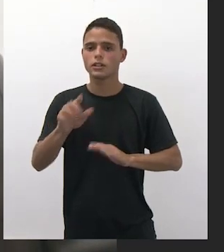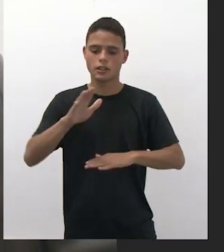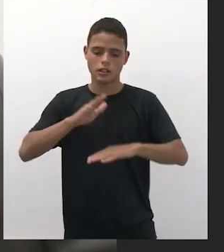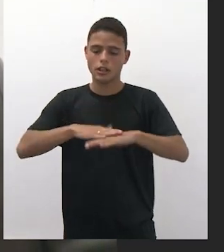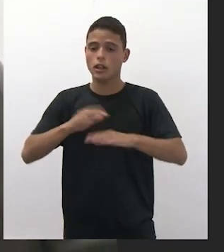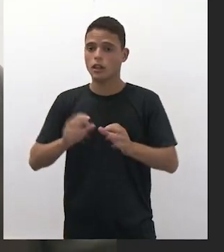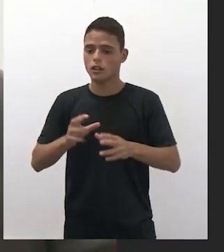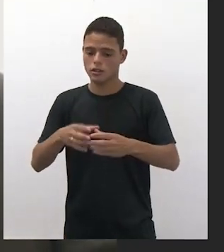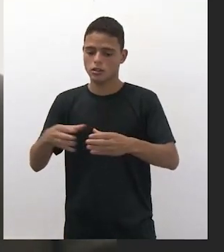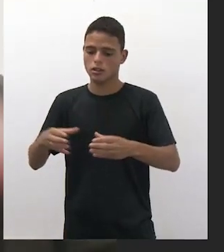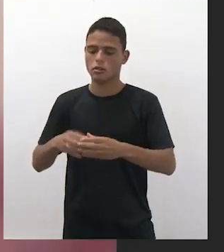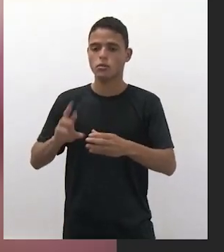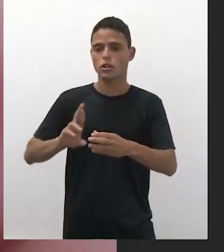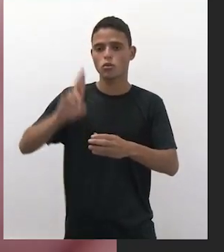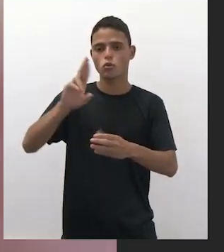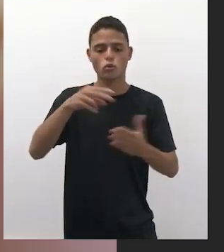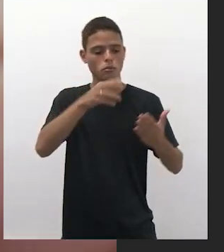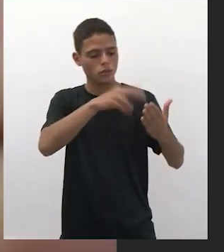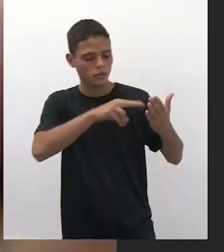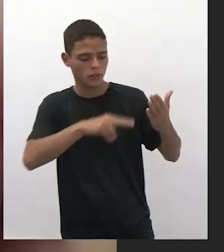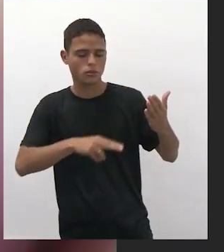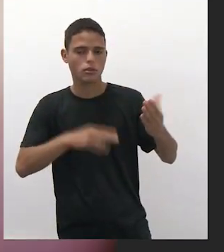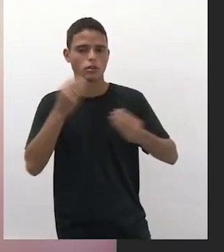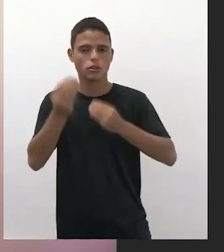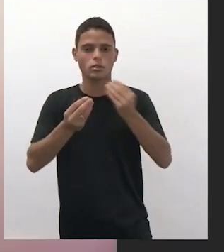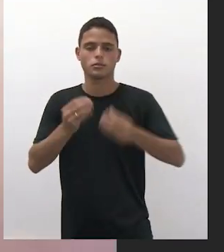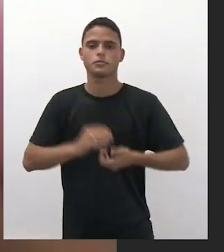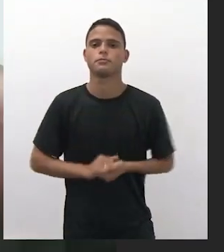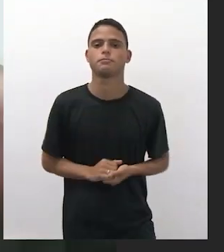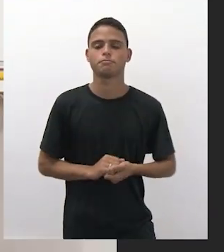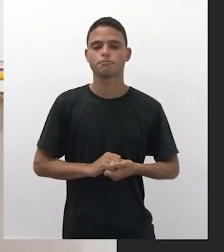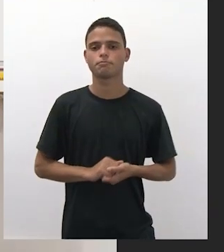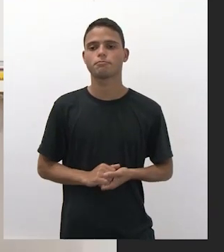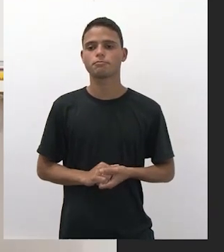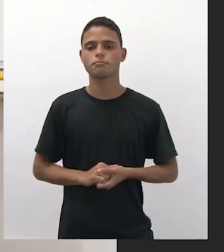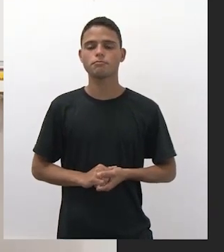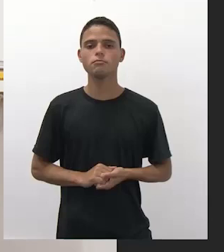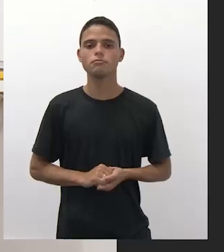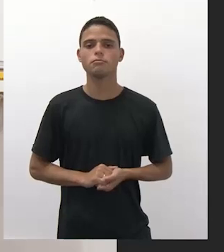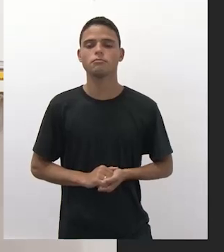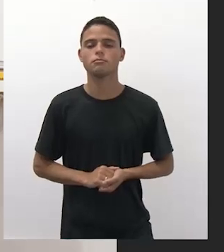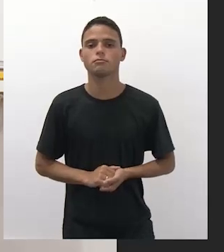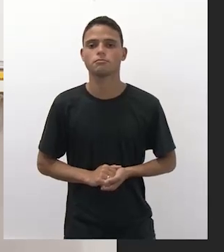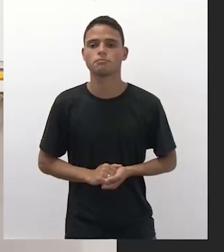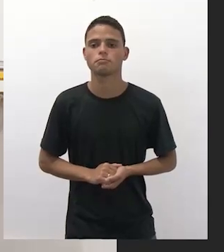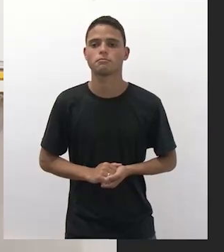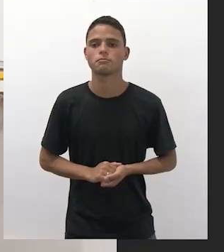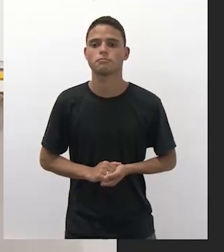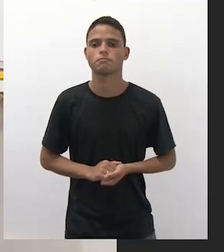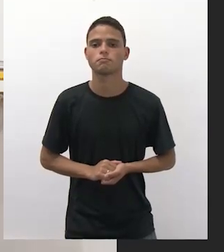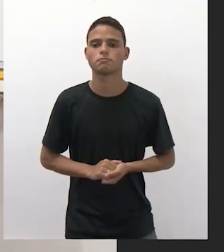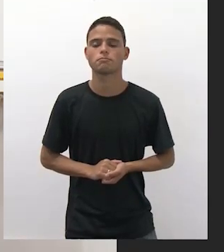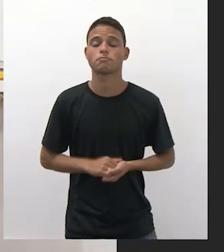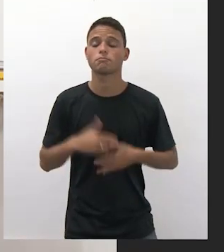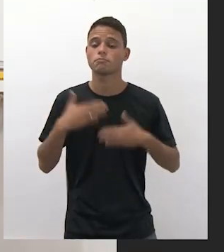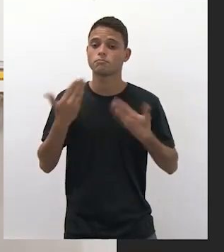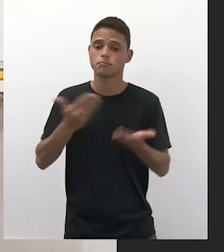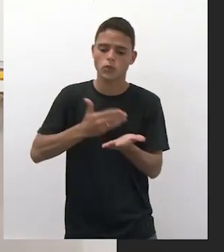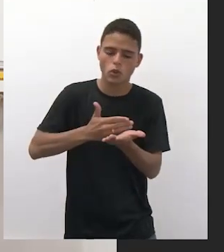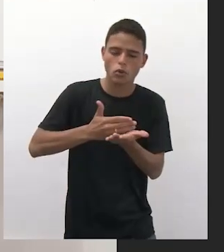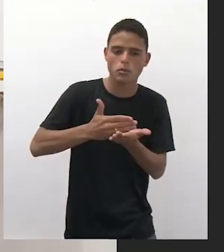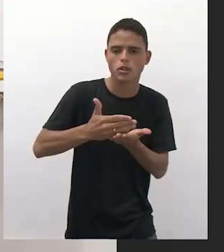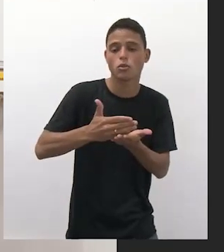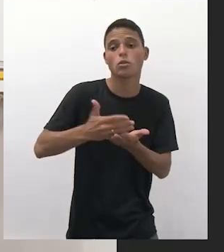leitura, Edivane? Bom, Começou com a paixão pelos